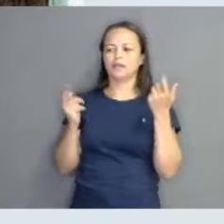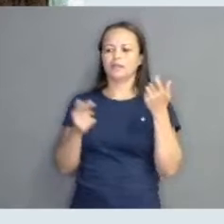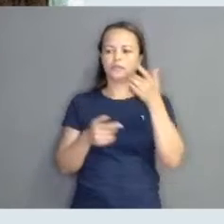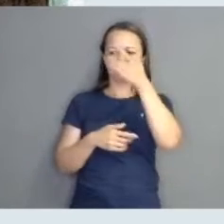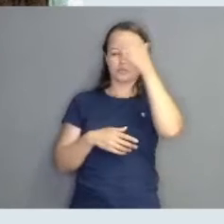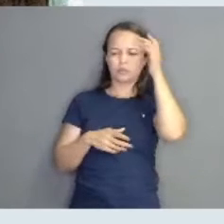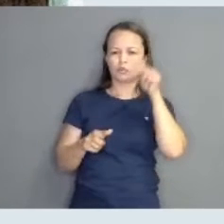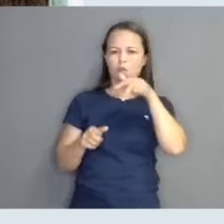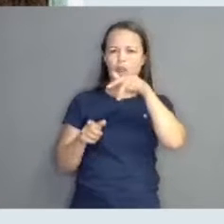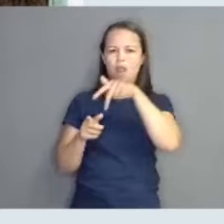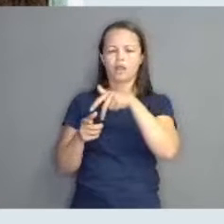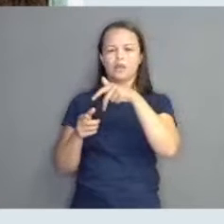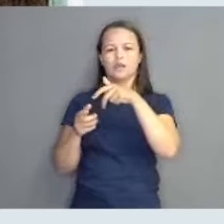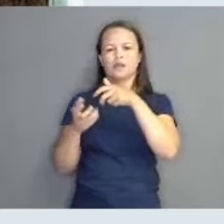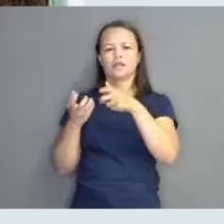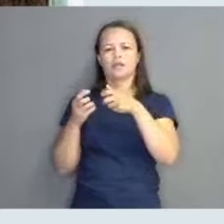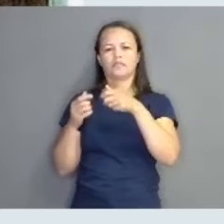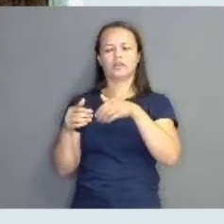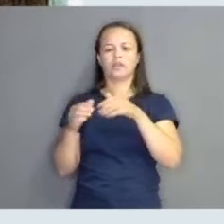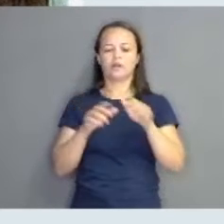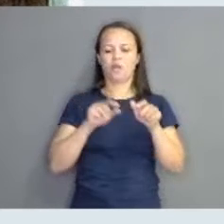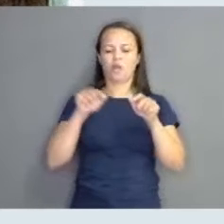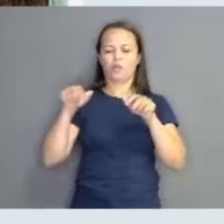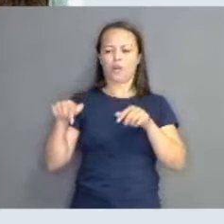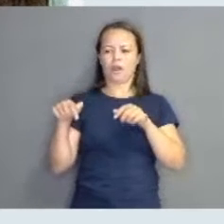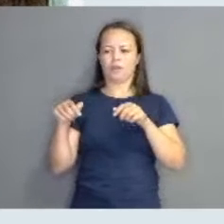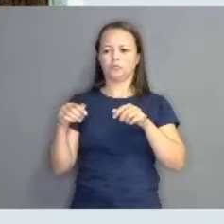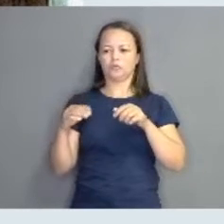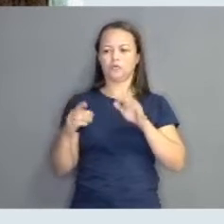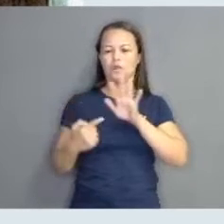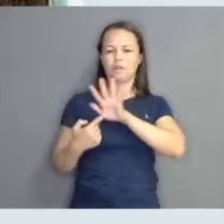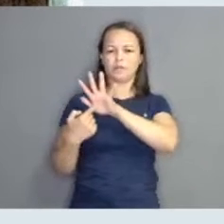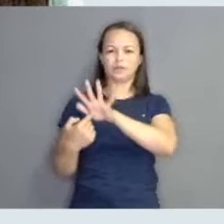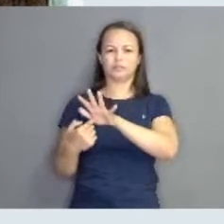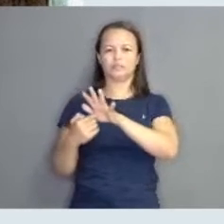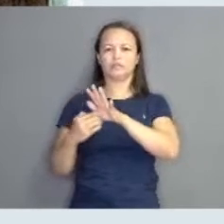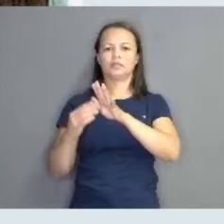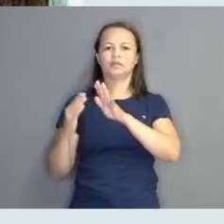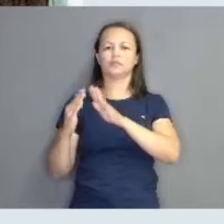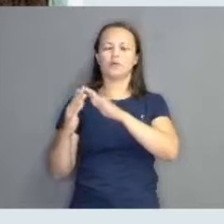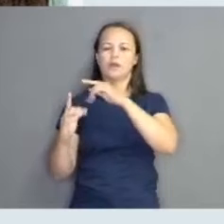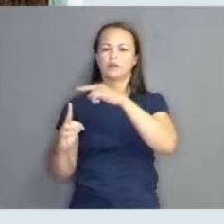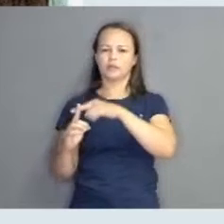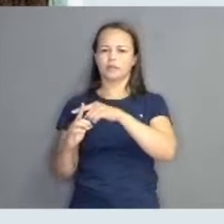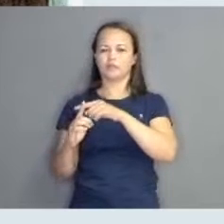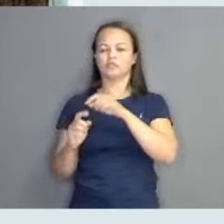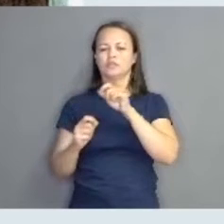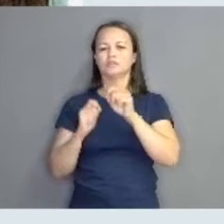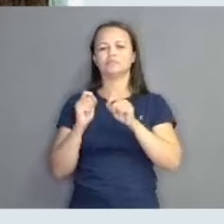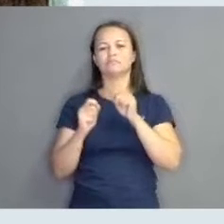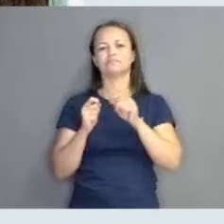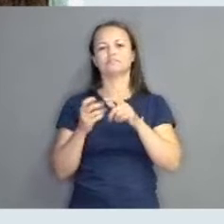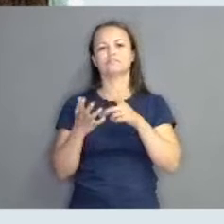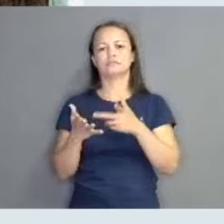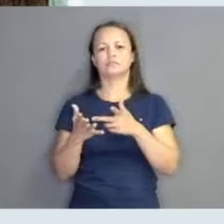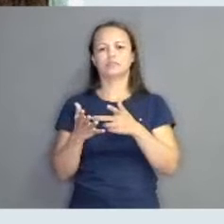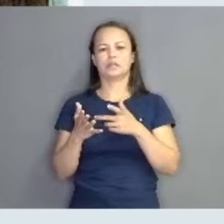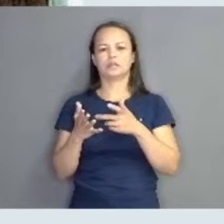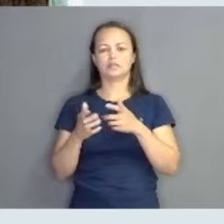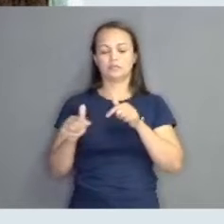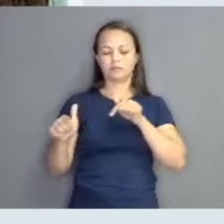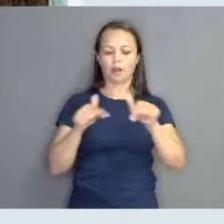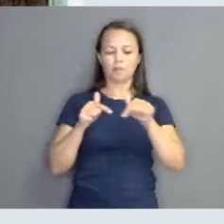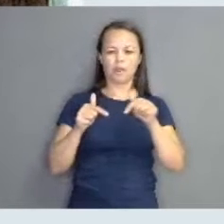da igreja, e a intenção seria o quê? A intenção seria trabalhar em conjunto.